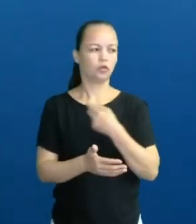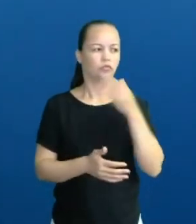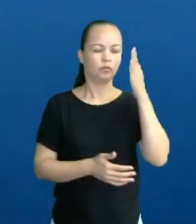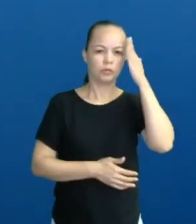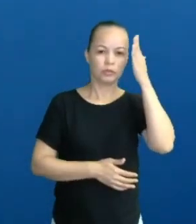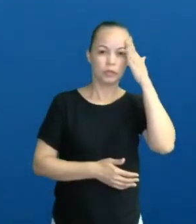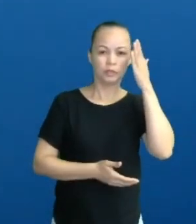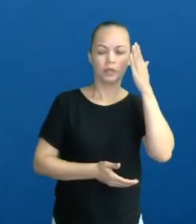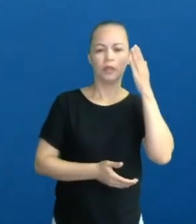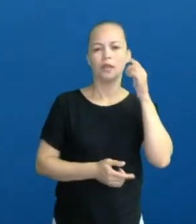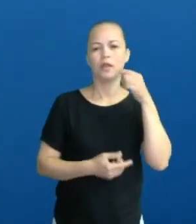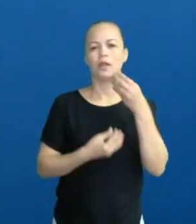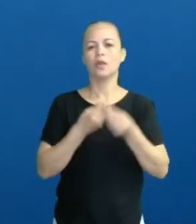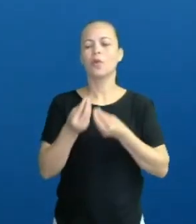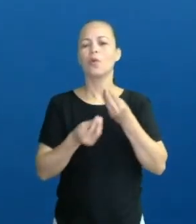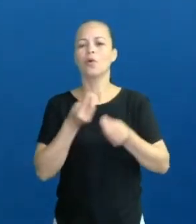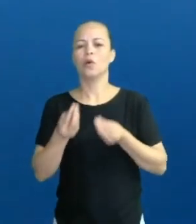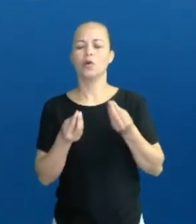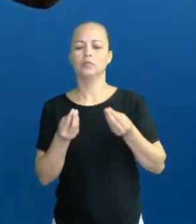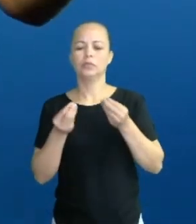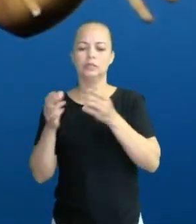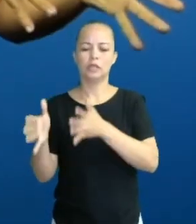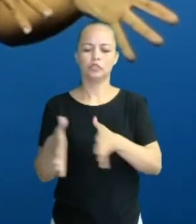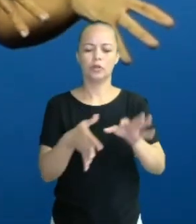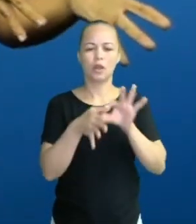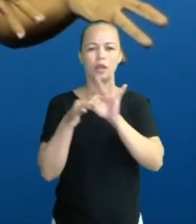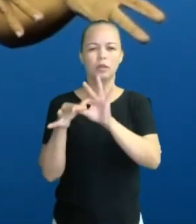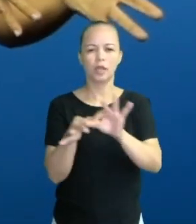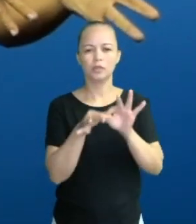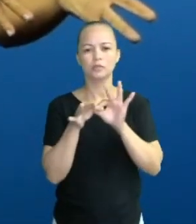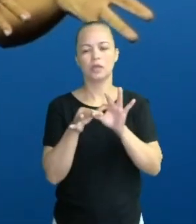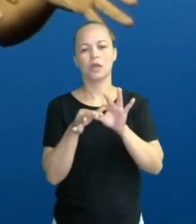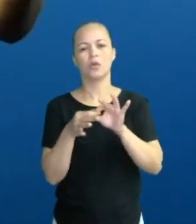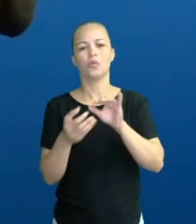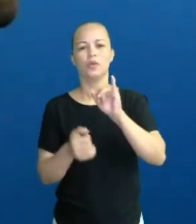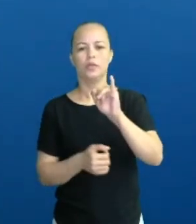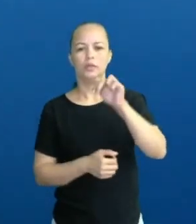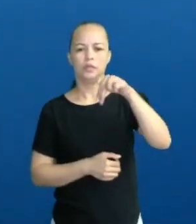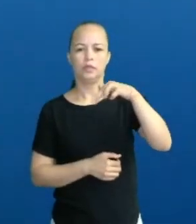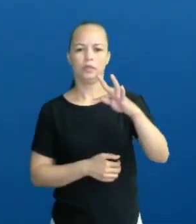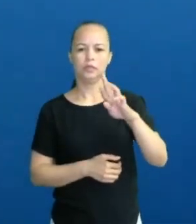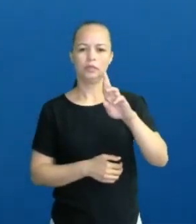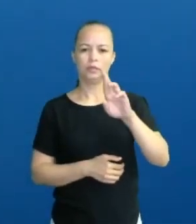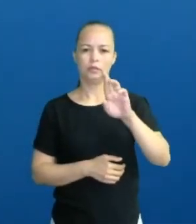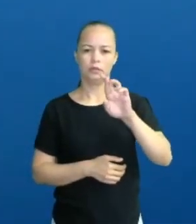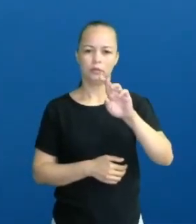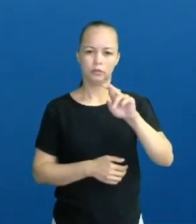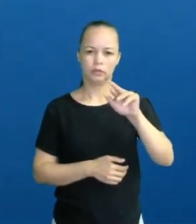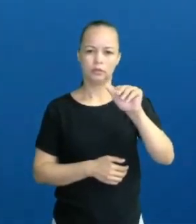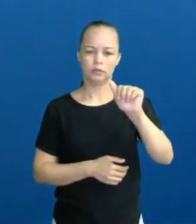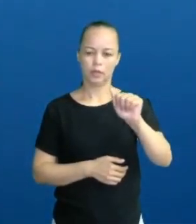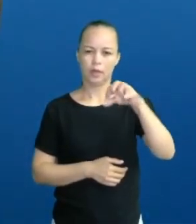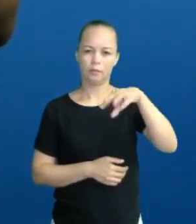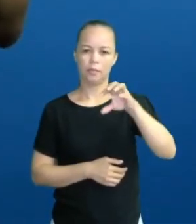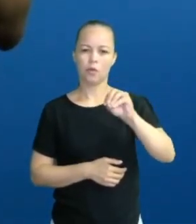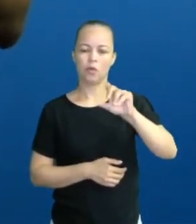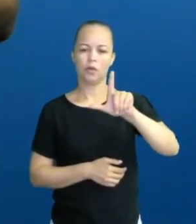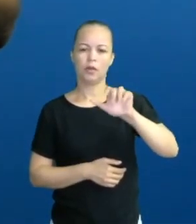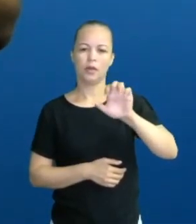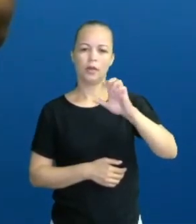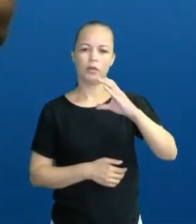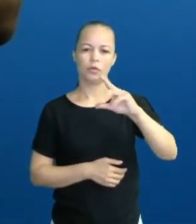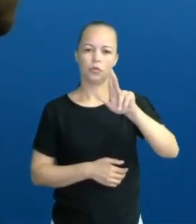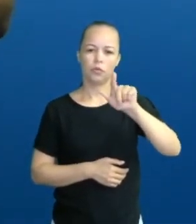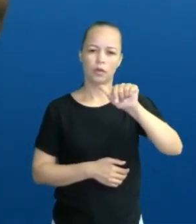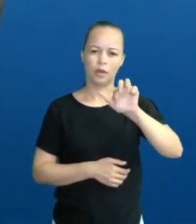para justamente você entender como tantas ligações intramoleculares e intermoleculares têm a ver com